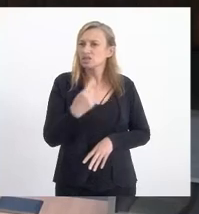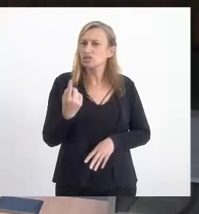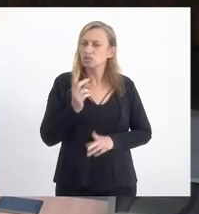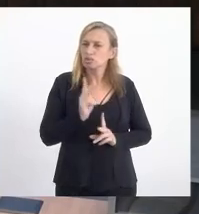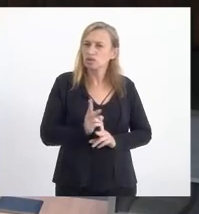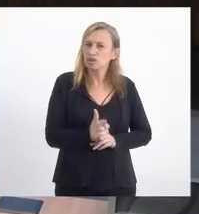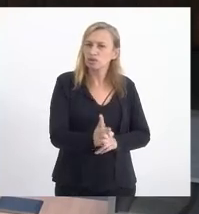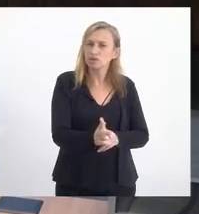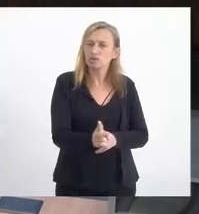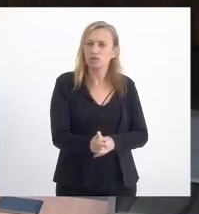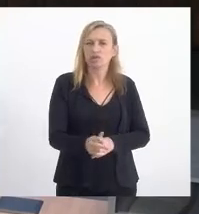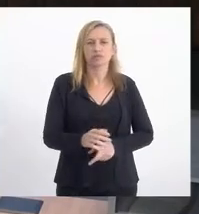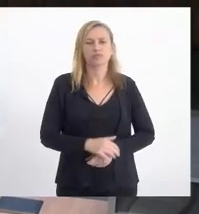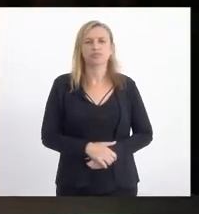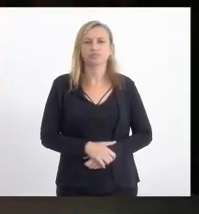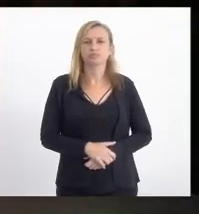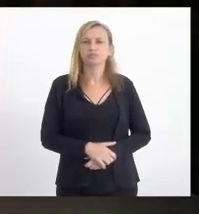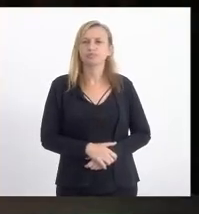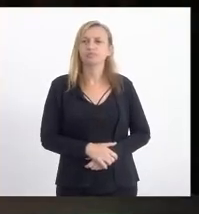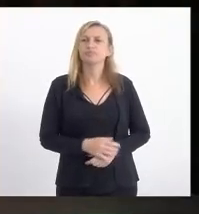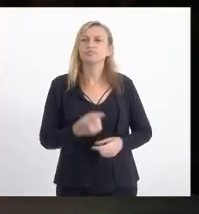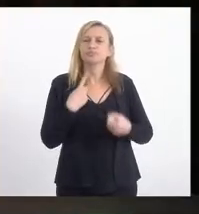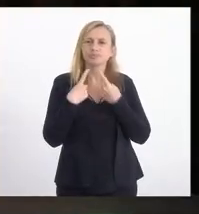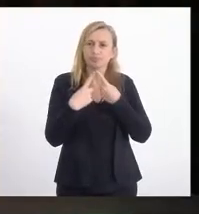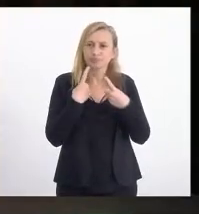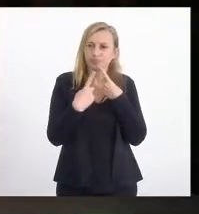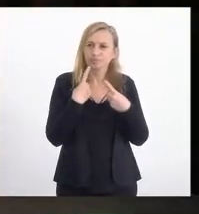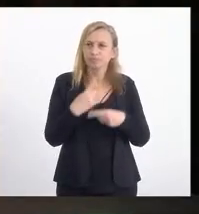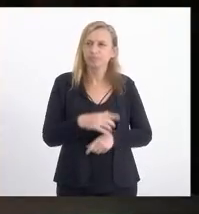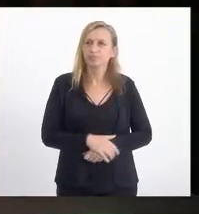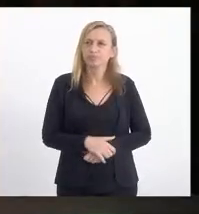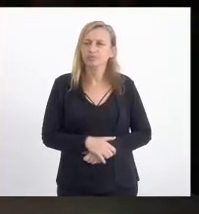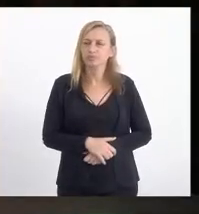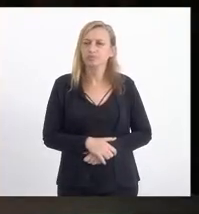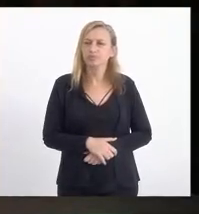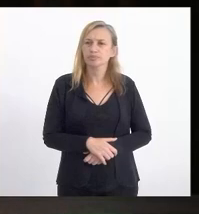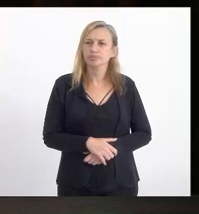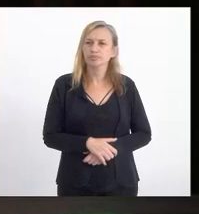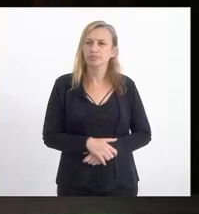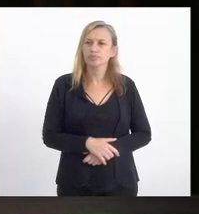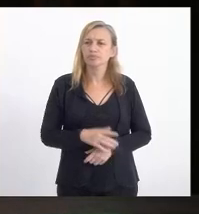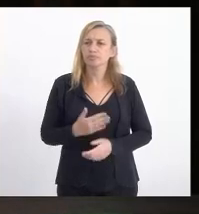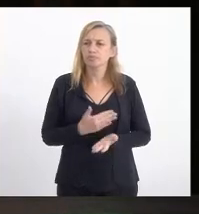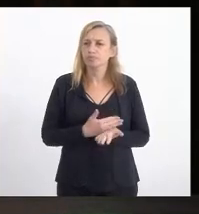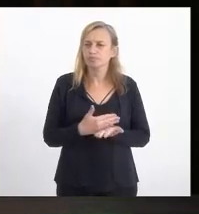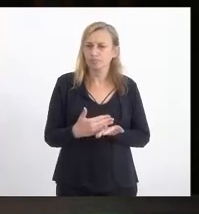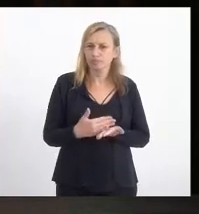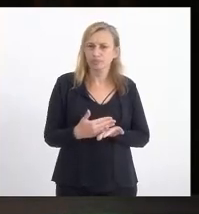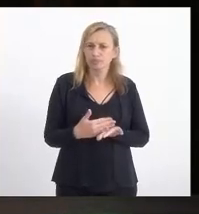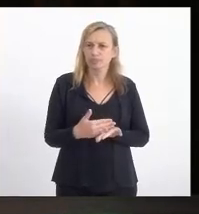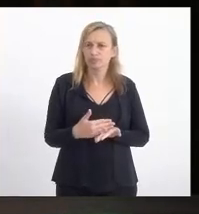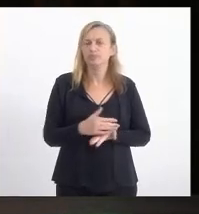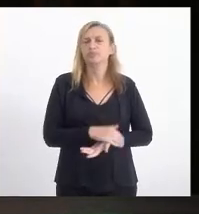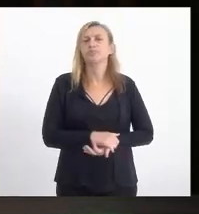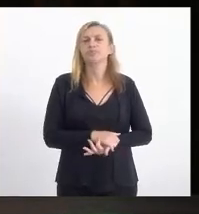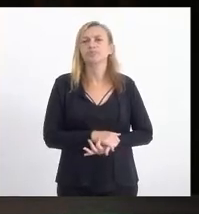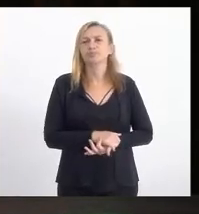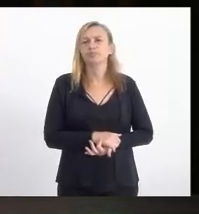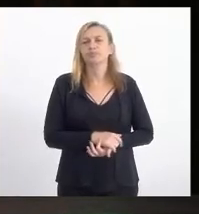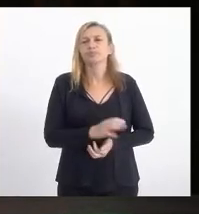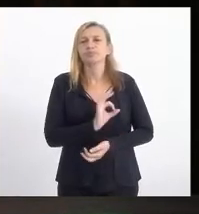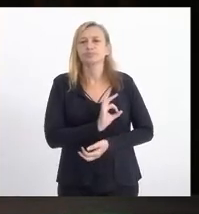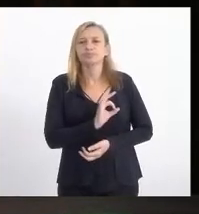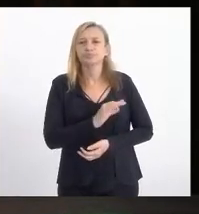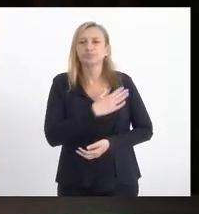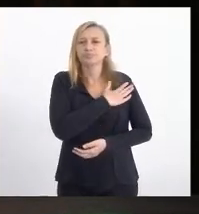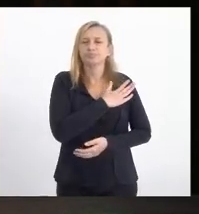vamos emendar por Multishow mas eu gostaria de discutir nós estamos normalmente a ponta e os